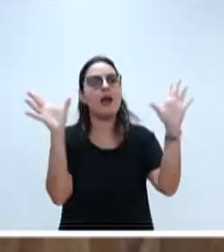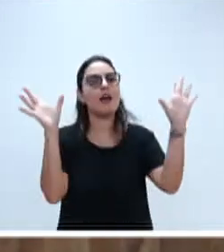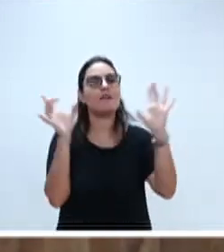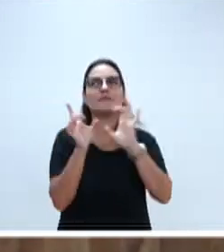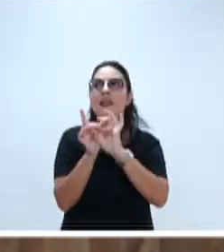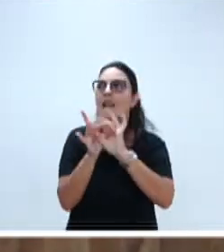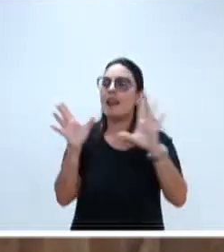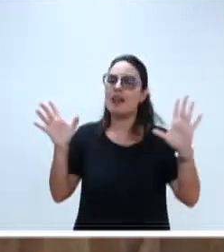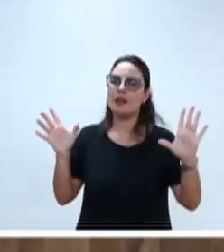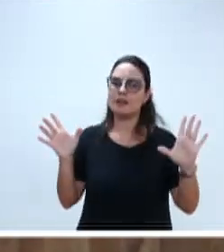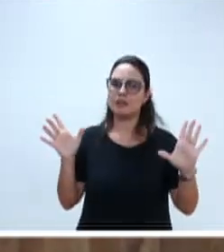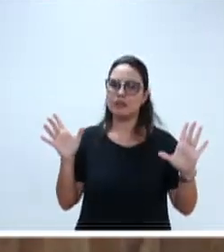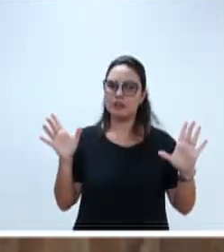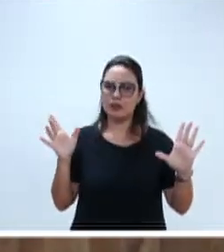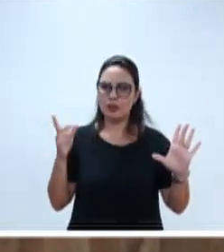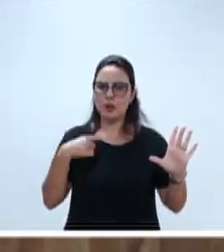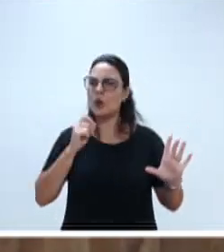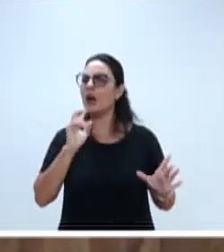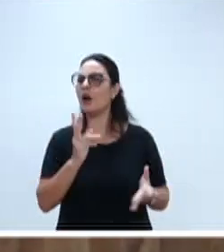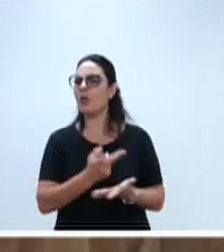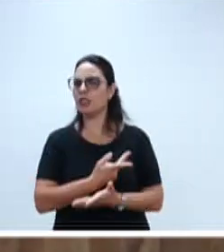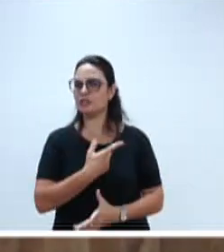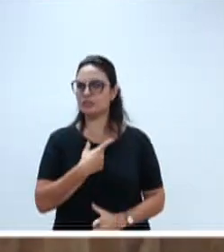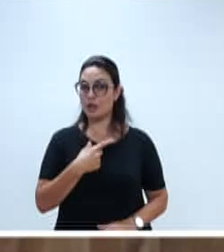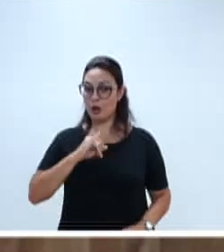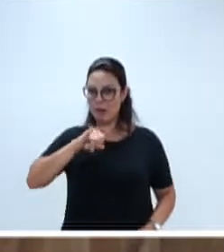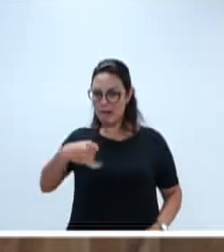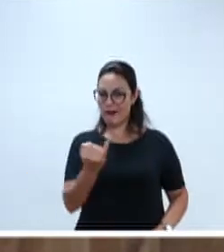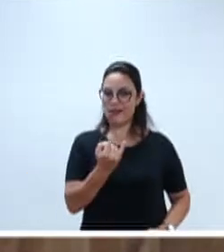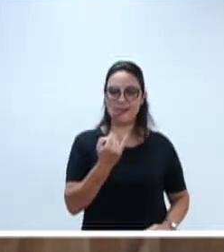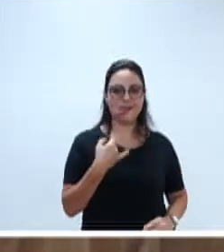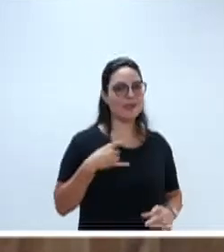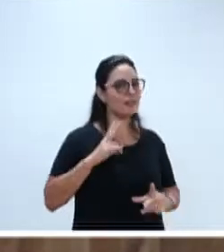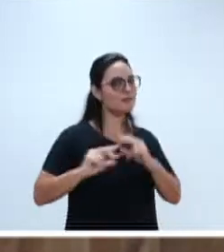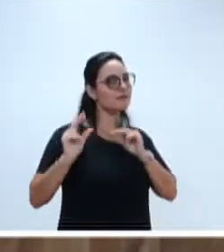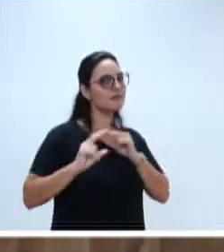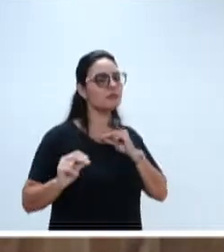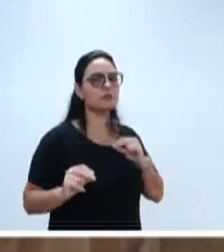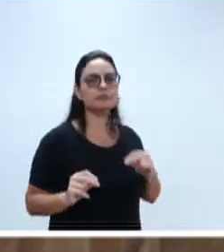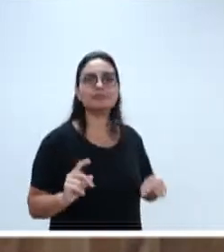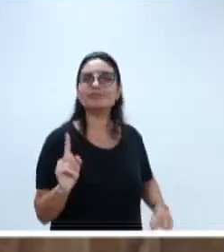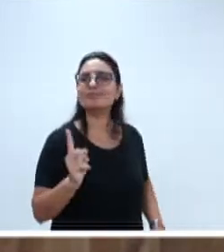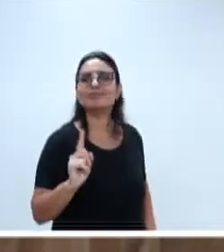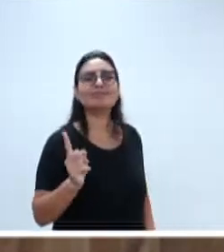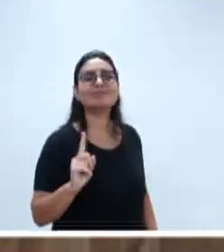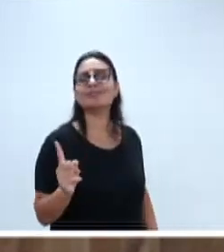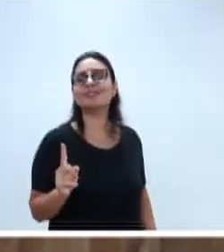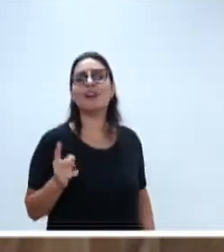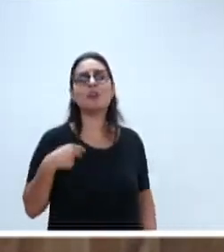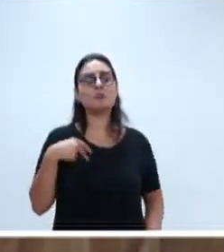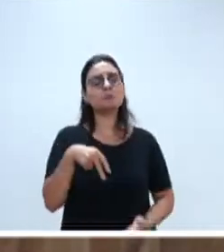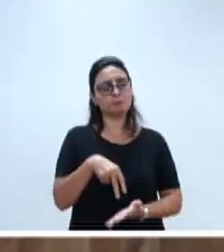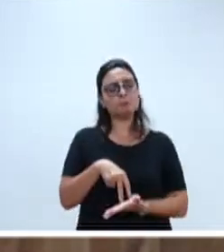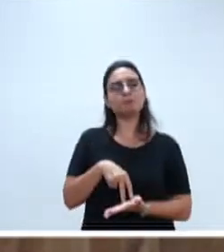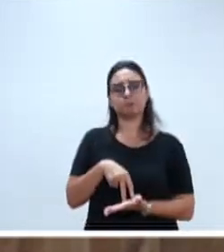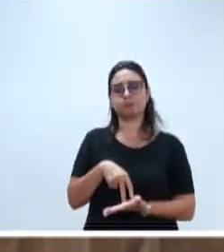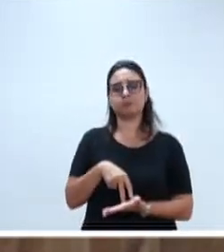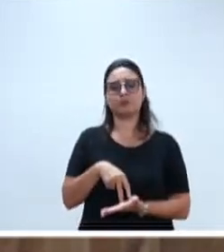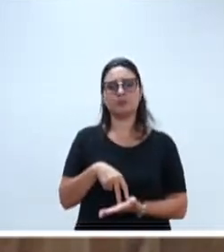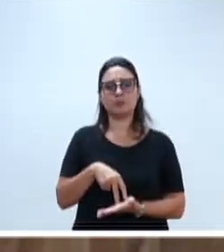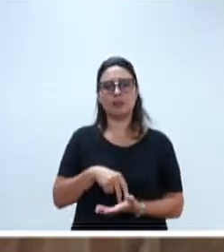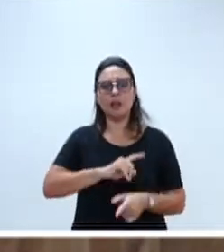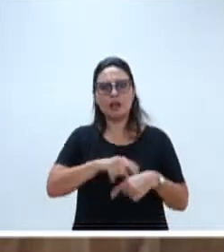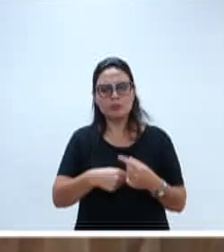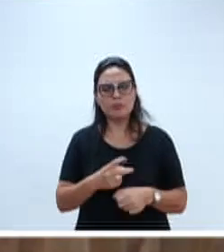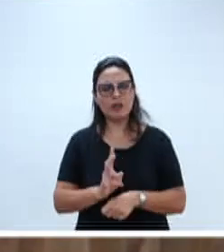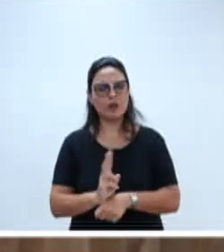o carcereiro que quis se suicidar, se matar, eles não permitiram. E o carcereiro pergunta para eles: